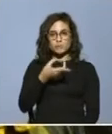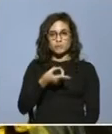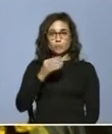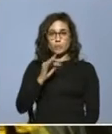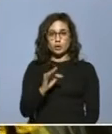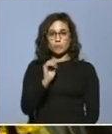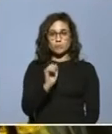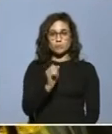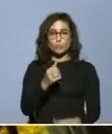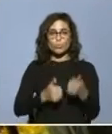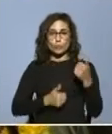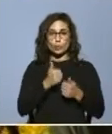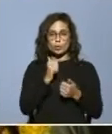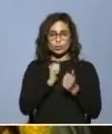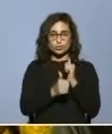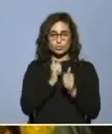Olimpíada,